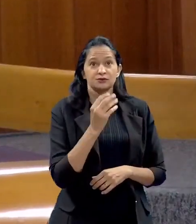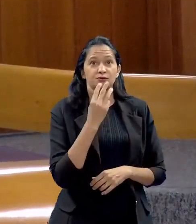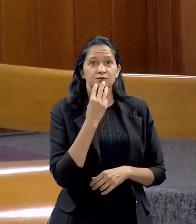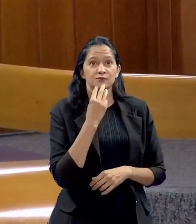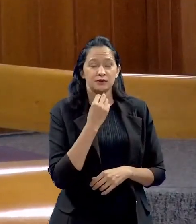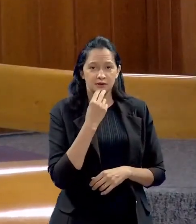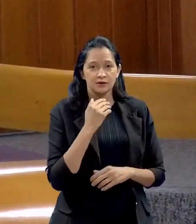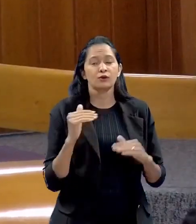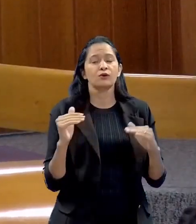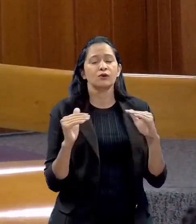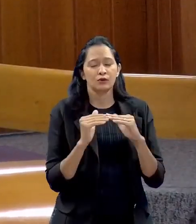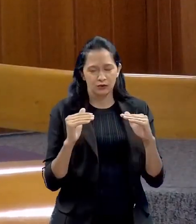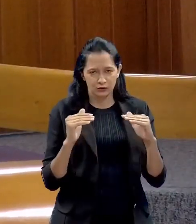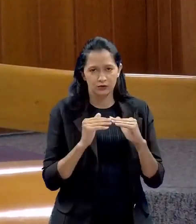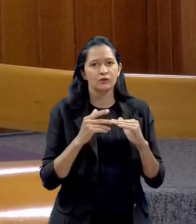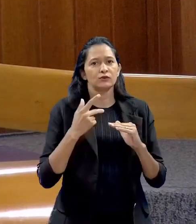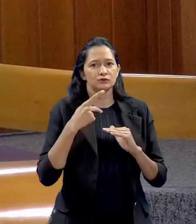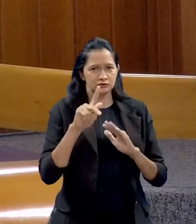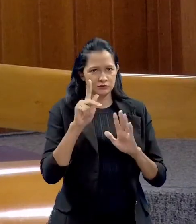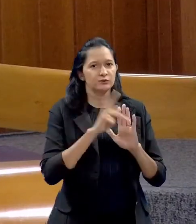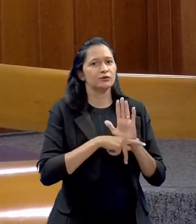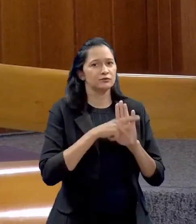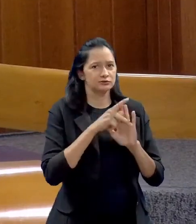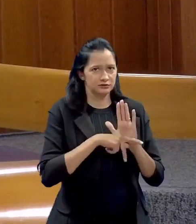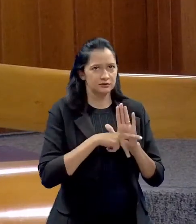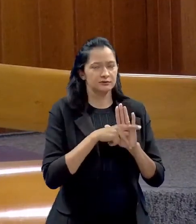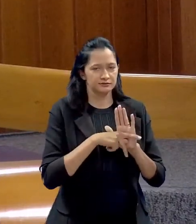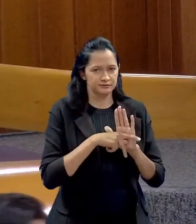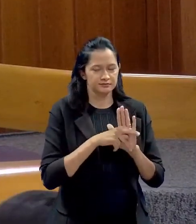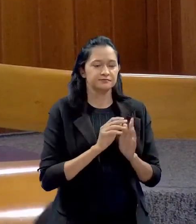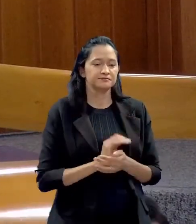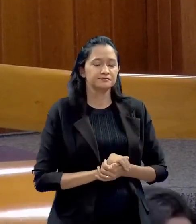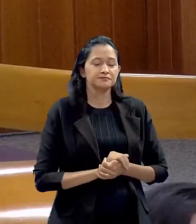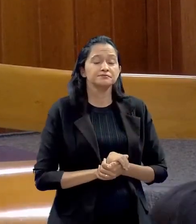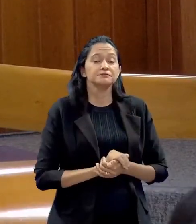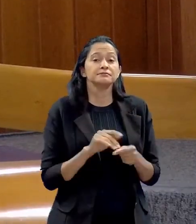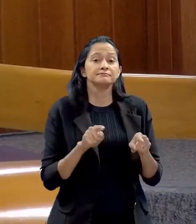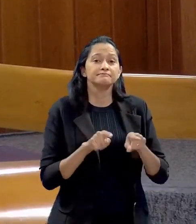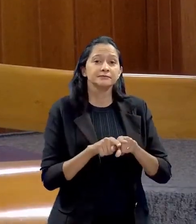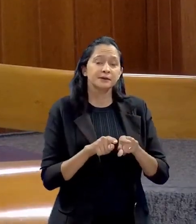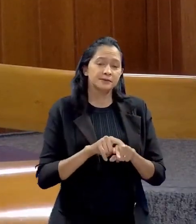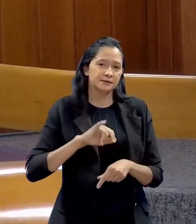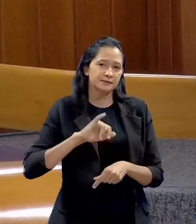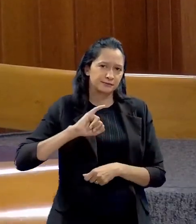seu projeto, viu, William? E aproveitar, senhor presidente, aqui,